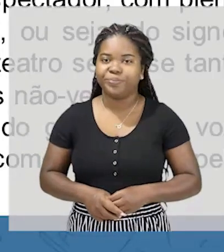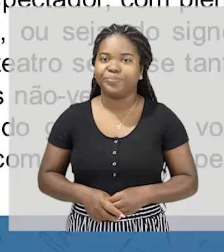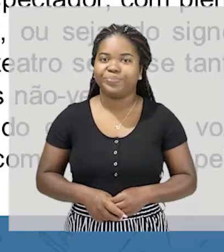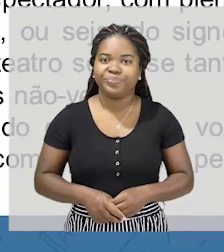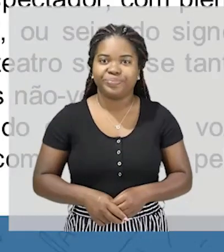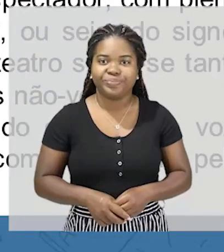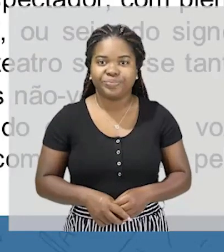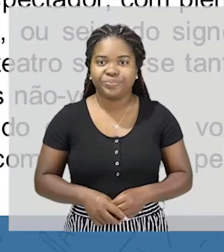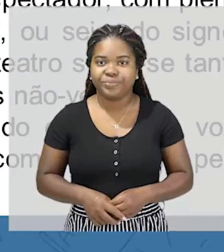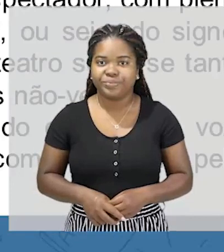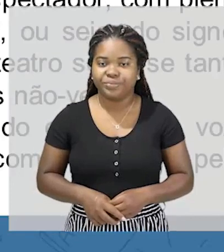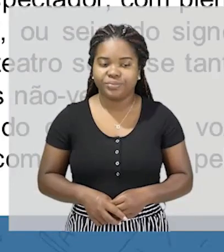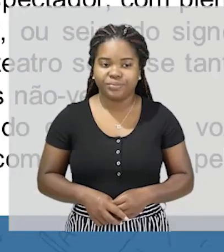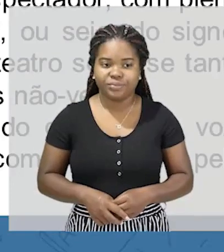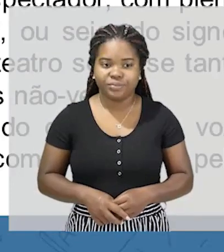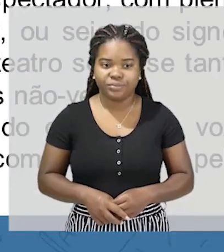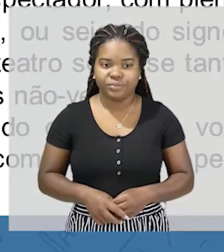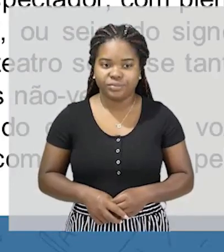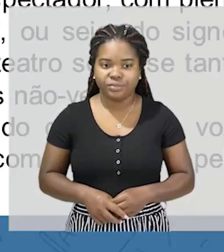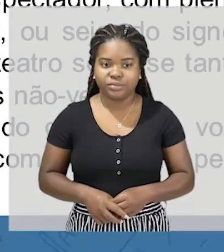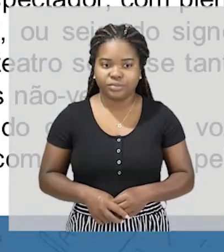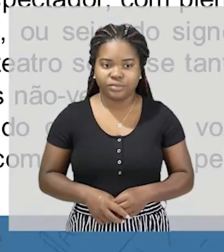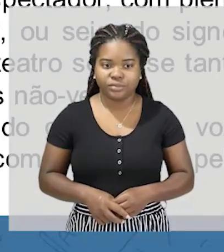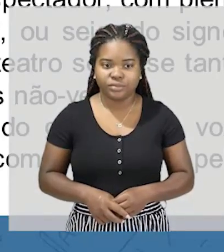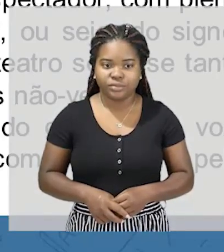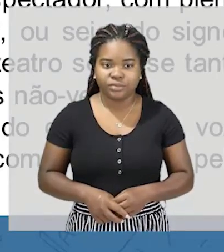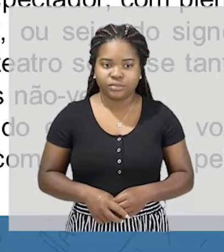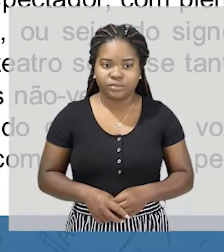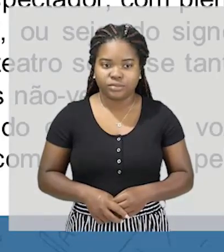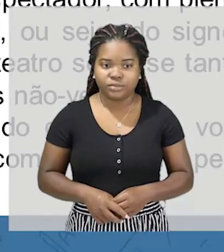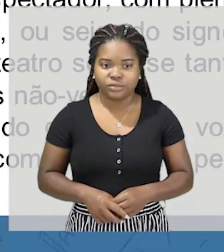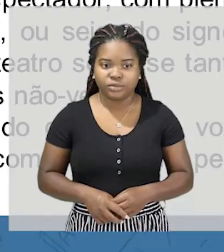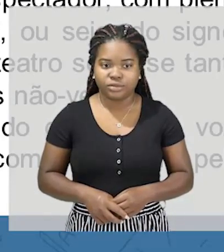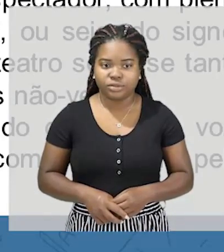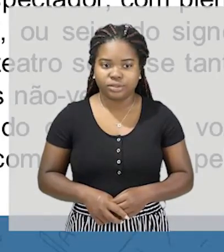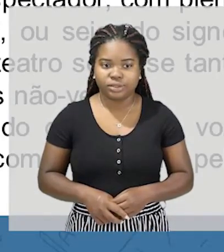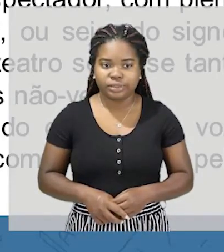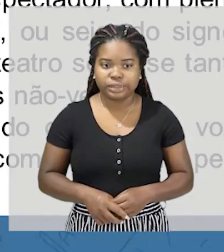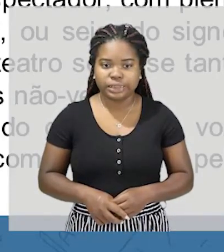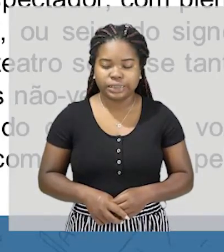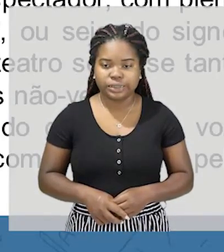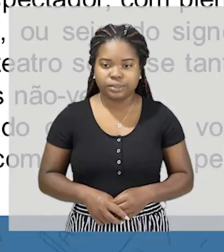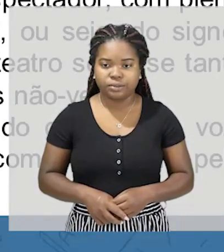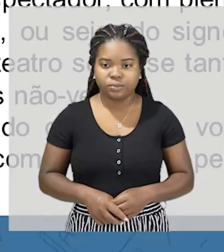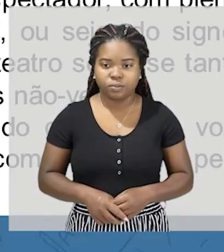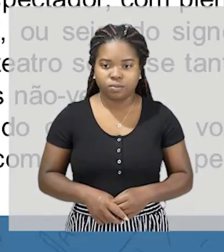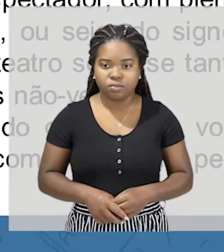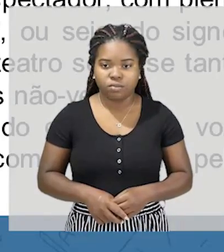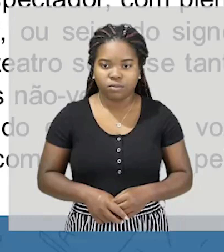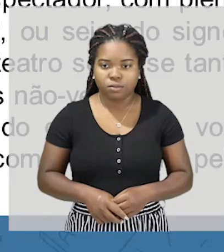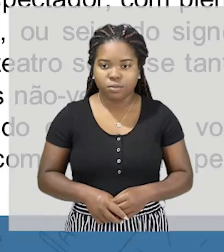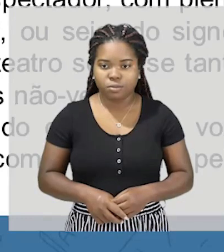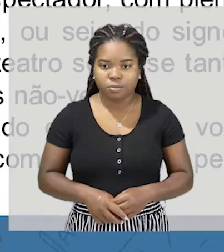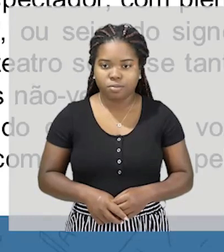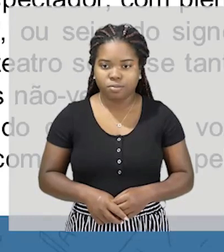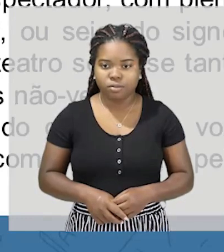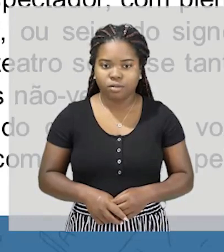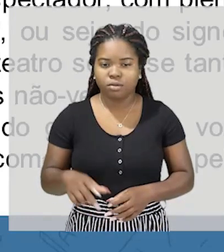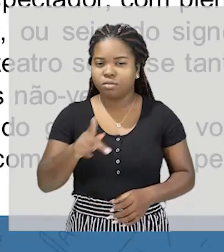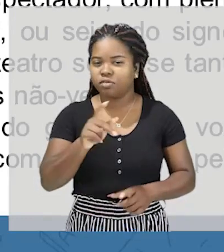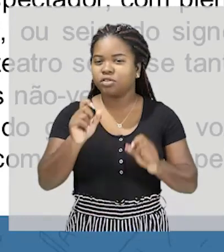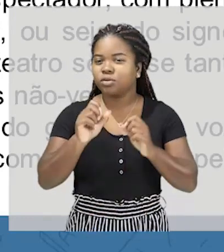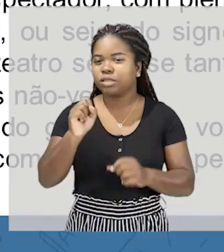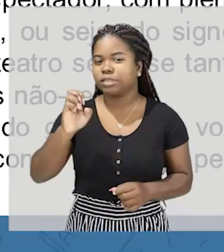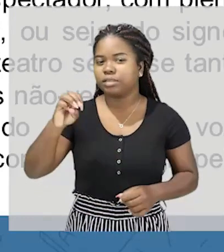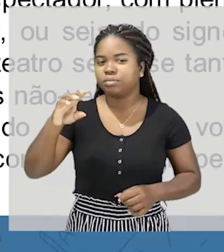ler juntos. E aí eu vou explicando. A arte dramática é um objeto semiótico por natureza. Professor, o que é